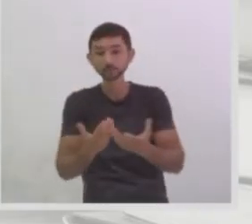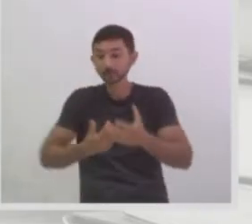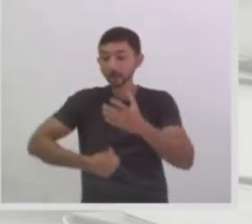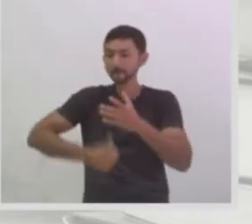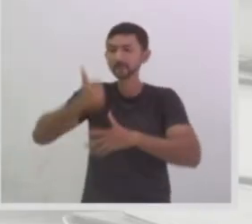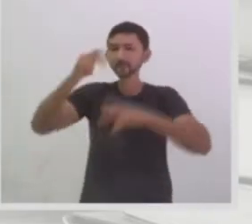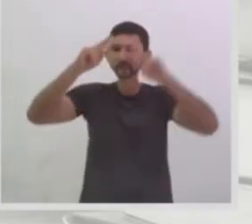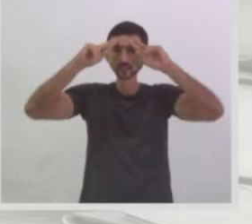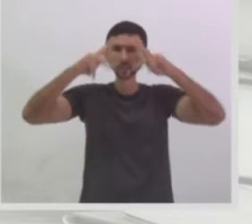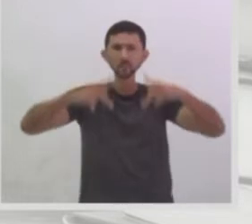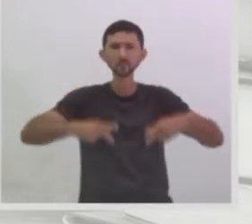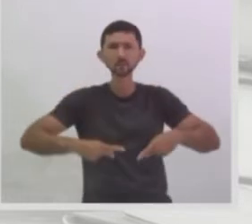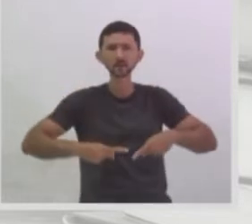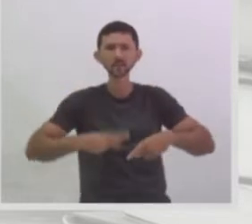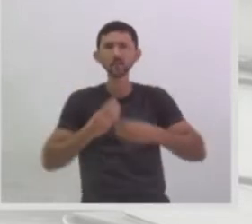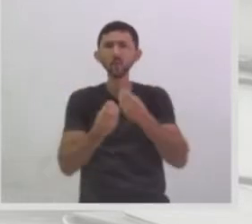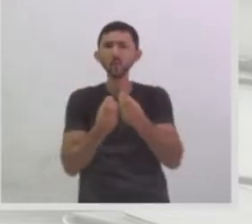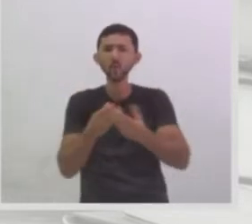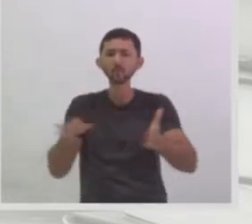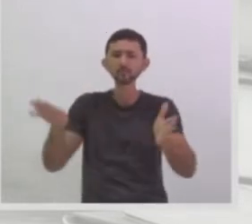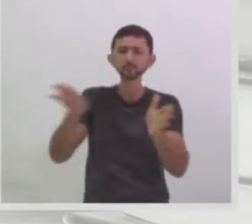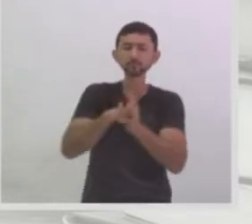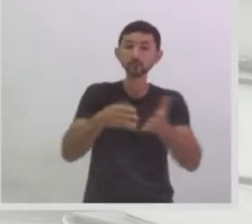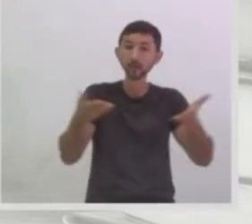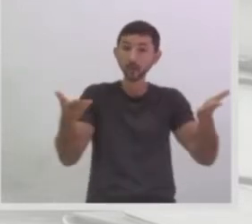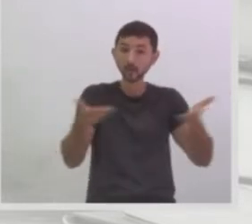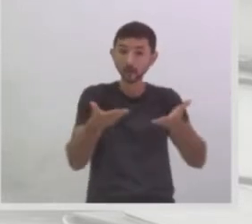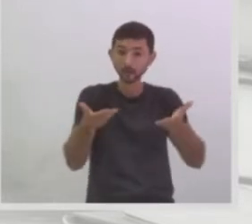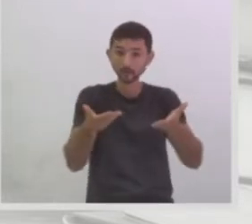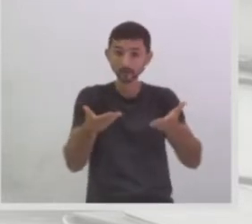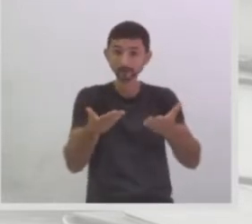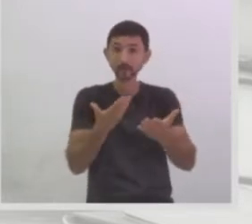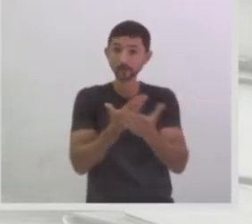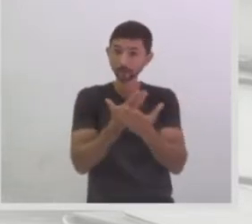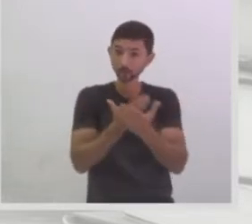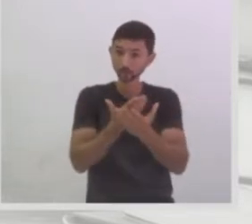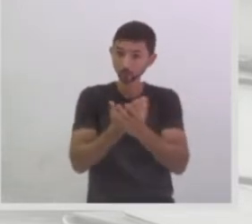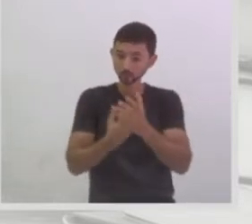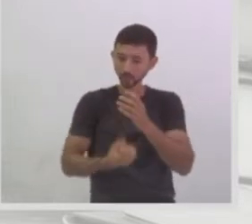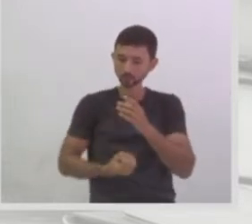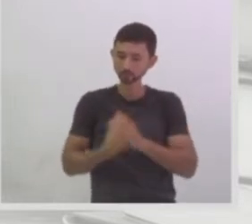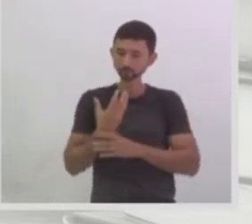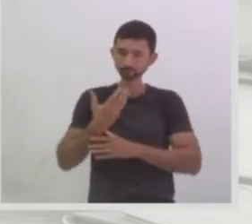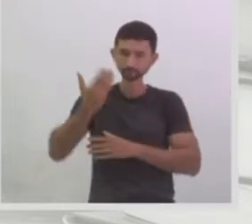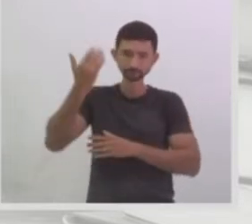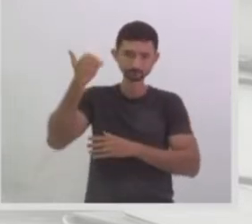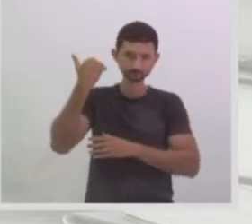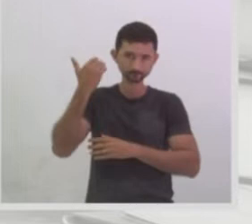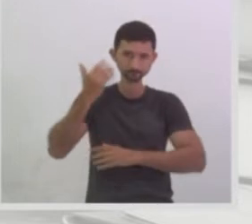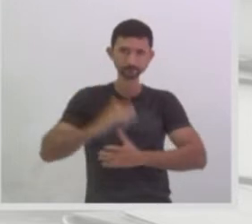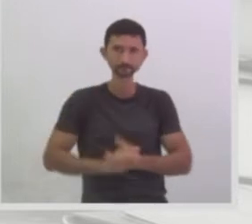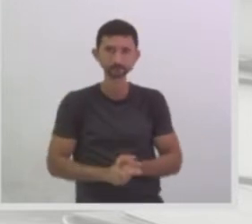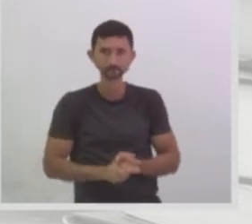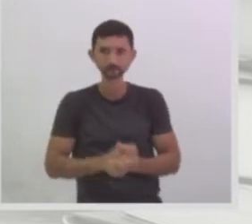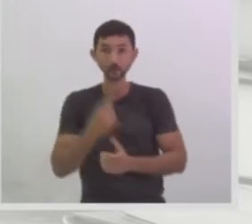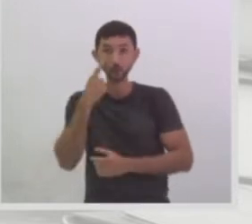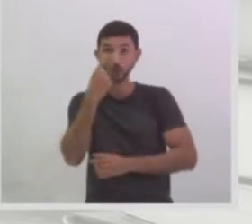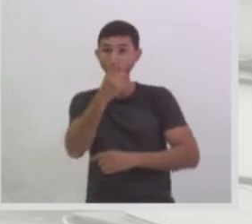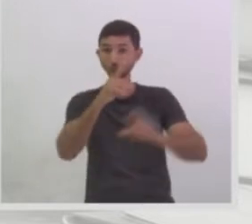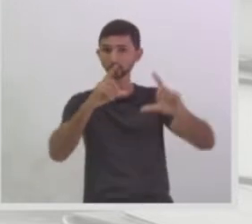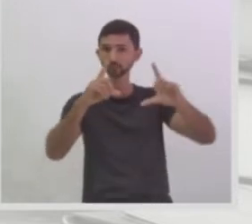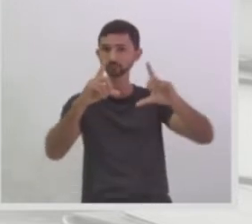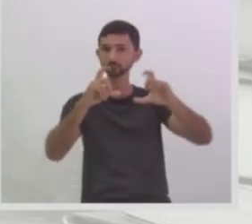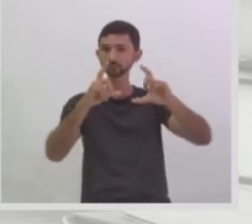Como chegamos até aqui? Vamos estudar nossas origens? Repare bem para essa figura que eu escolhi para